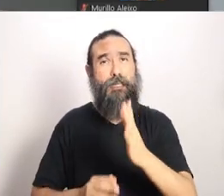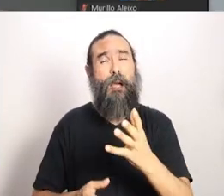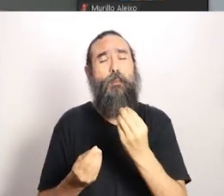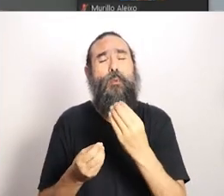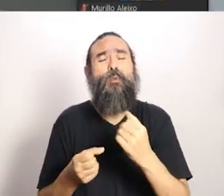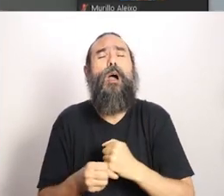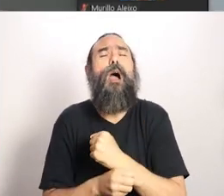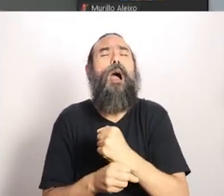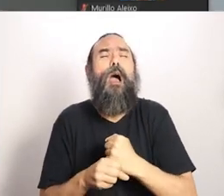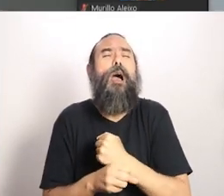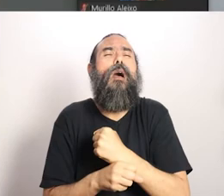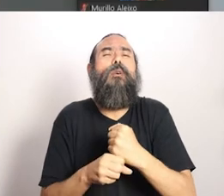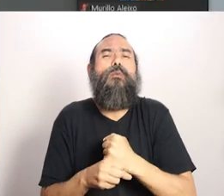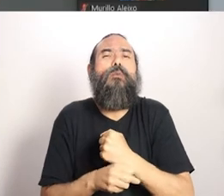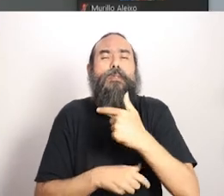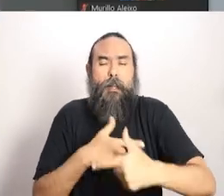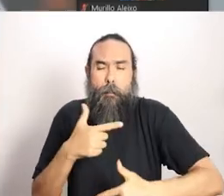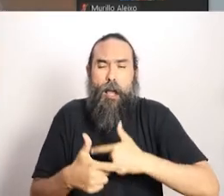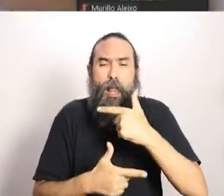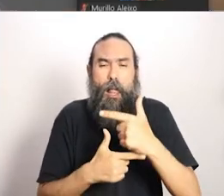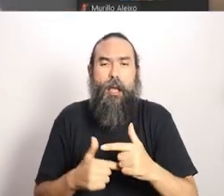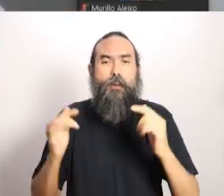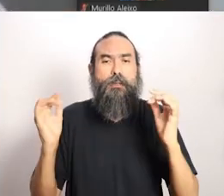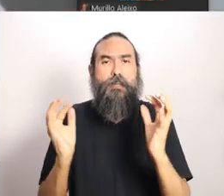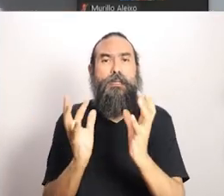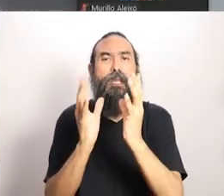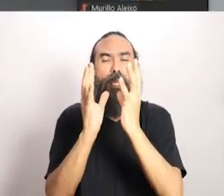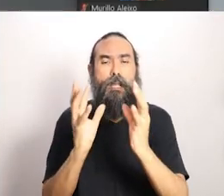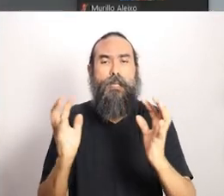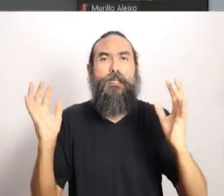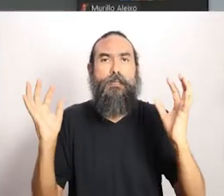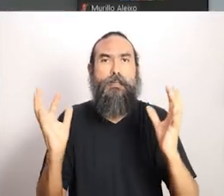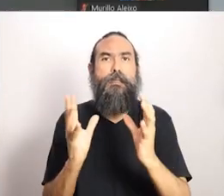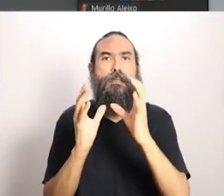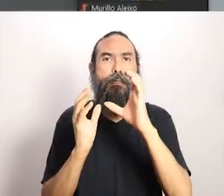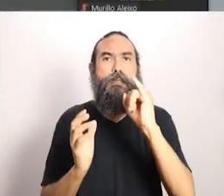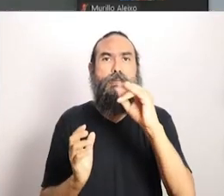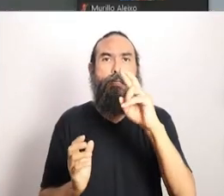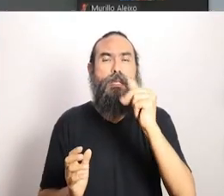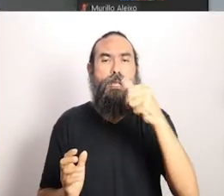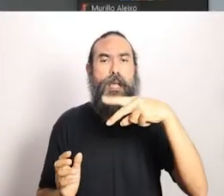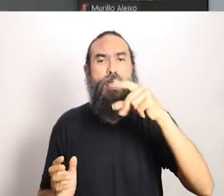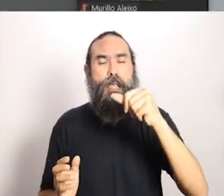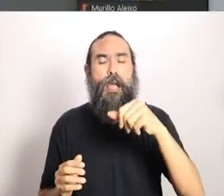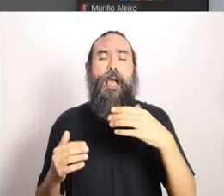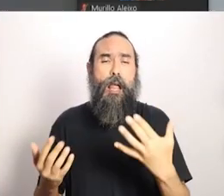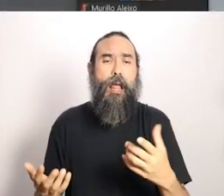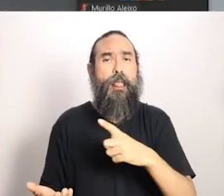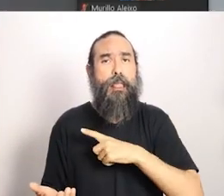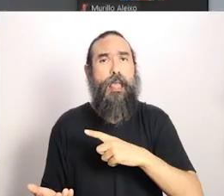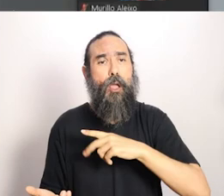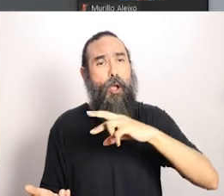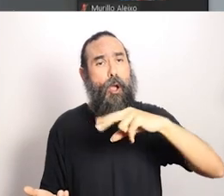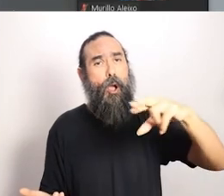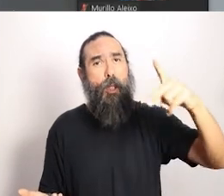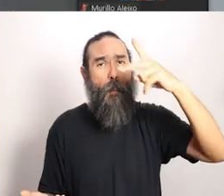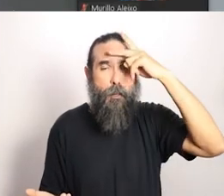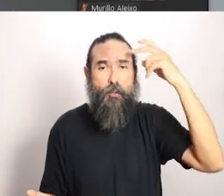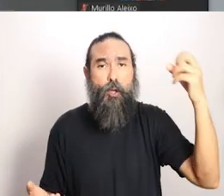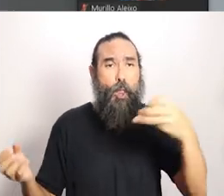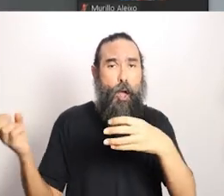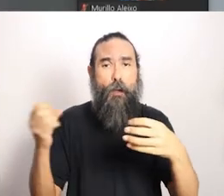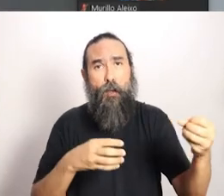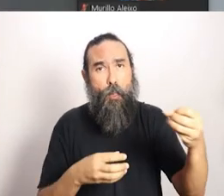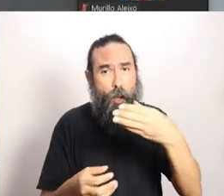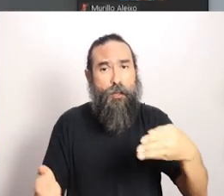nas costas há muito tempo, né? Lógico que vem aparecendo uma geração muito nova aí, tem o trabalho de baracho lá no início,